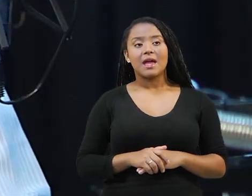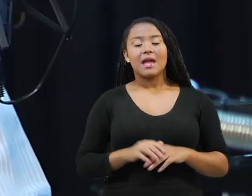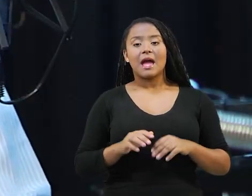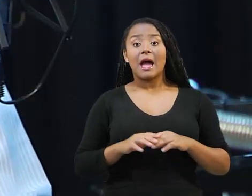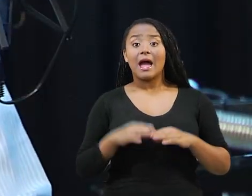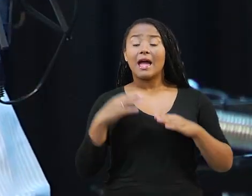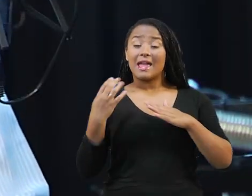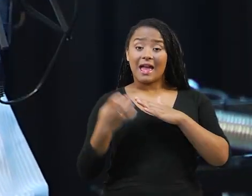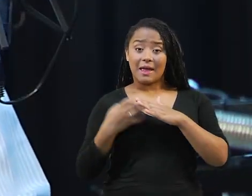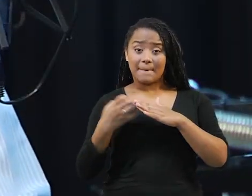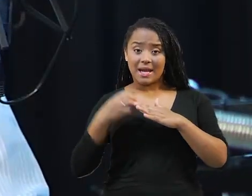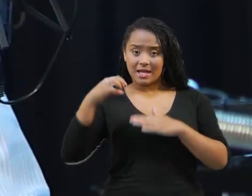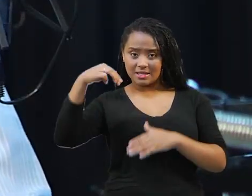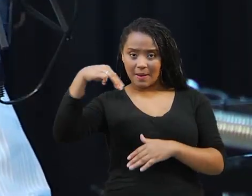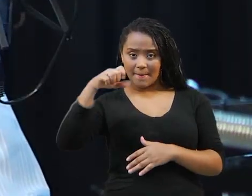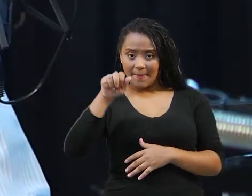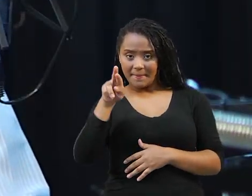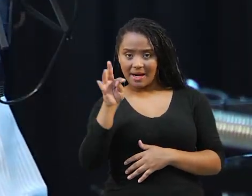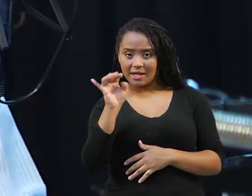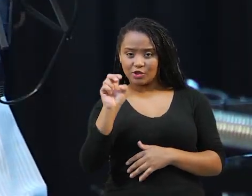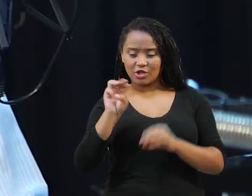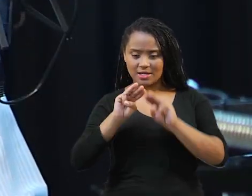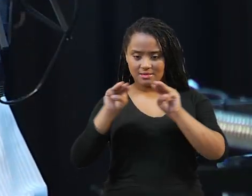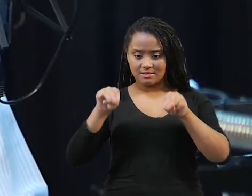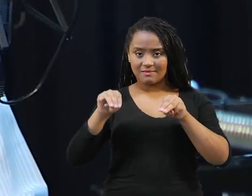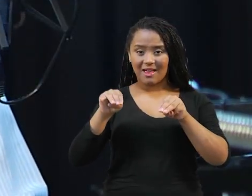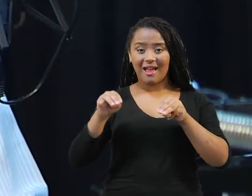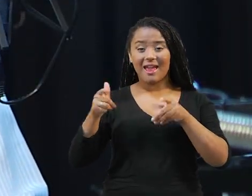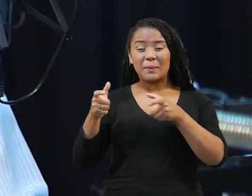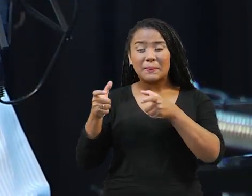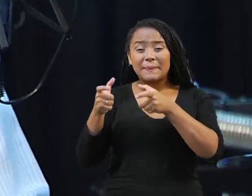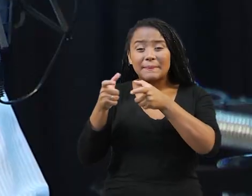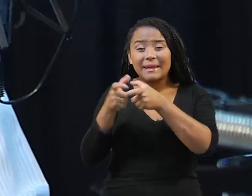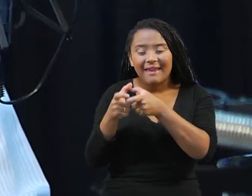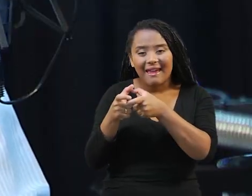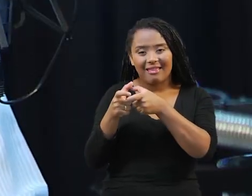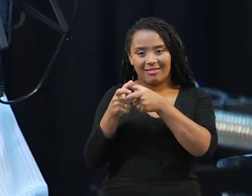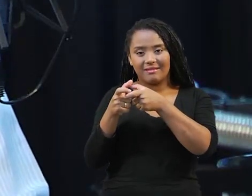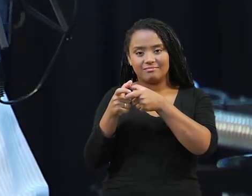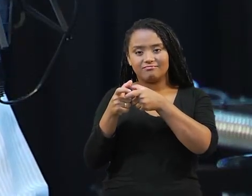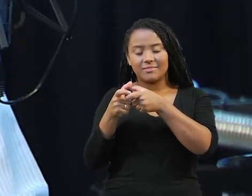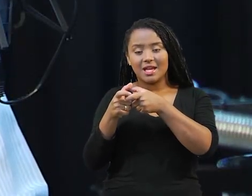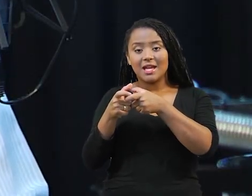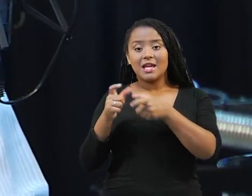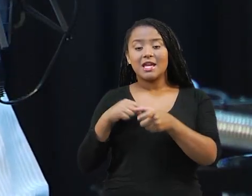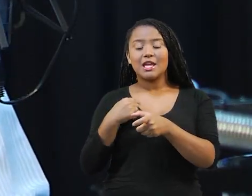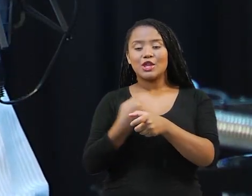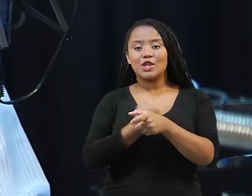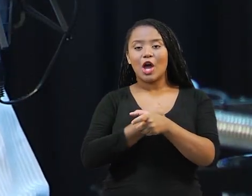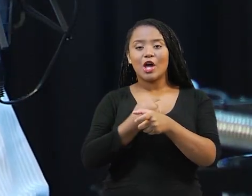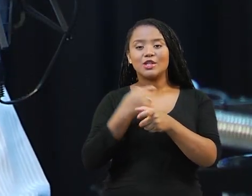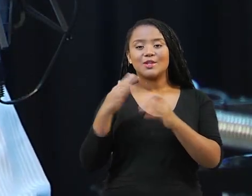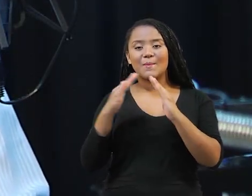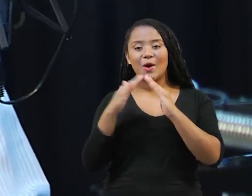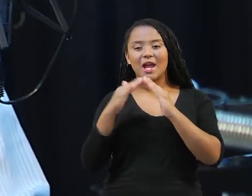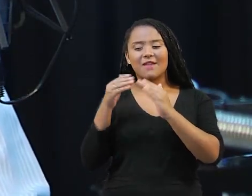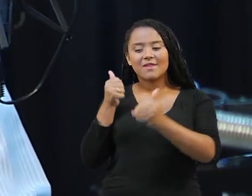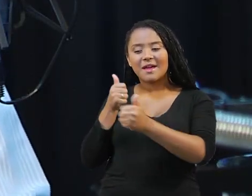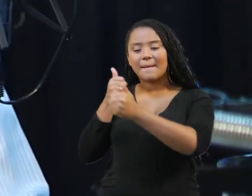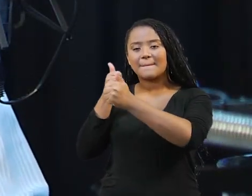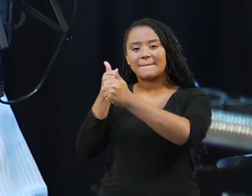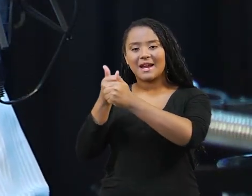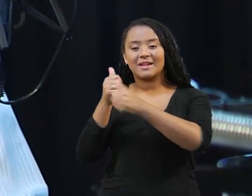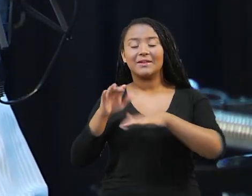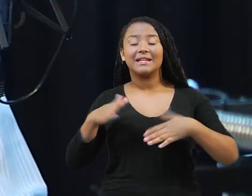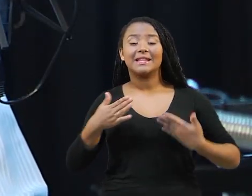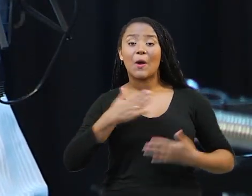Ali na Avenida Brasil, Cipriano, e a gente morava em cima. Então, meu pai era um dos funcionários que abriam